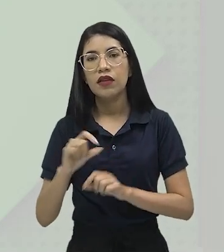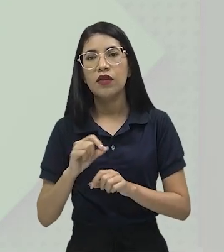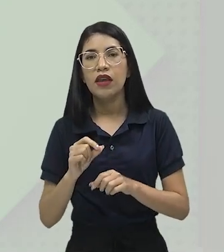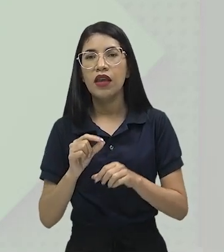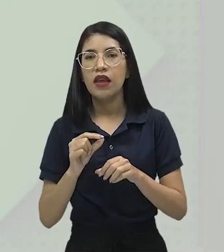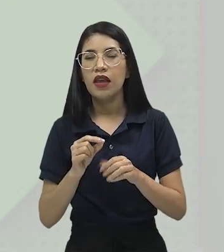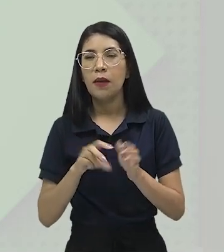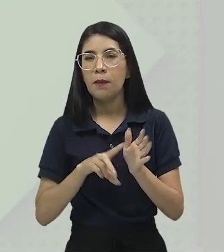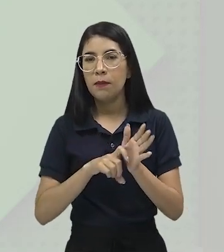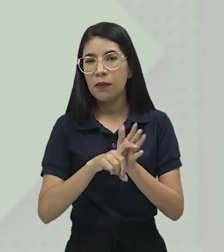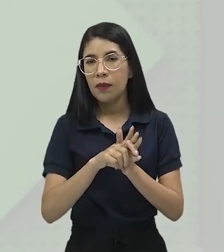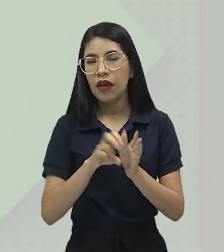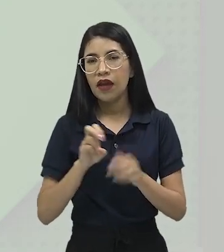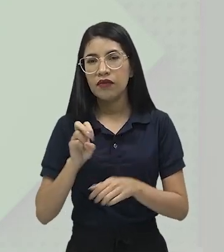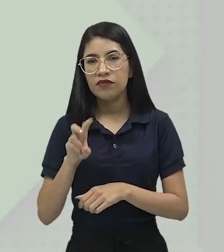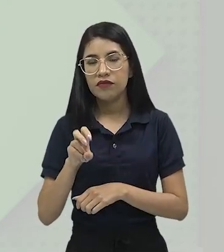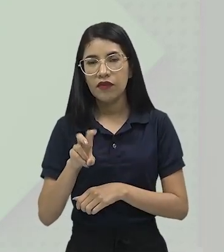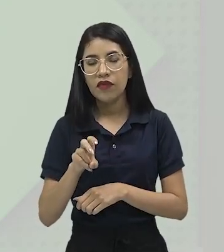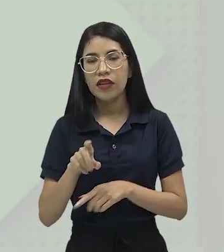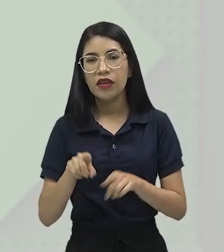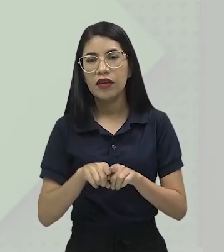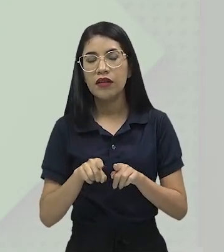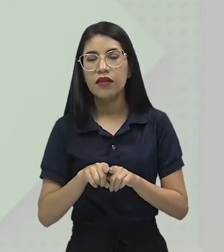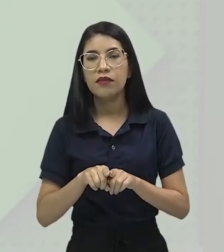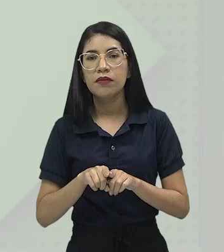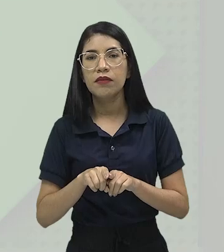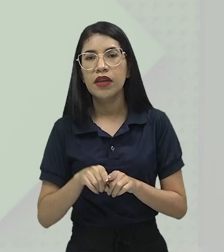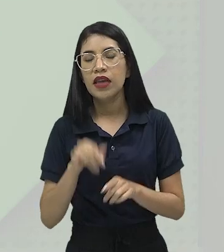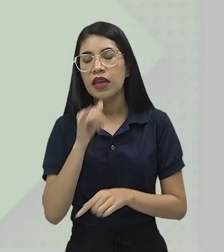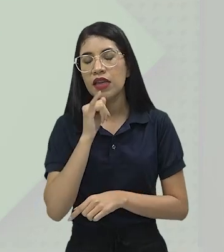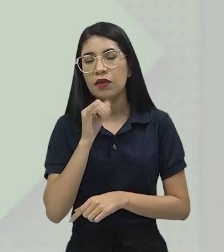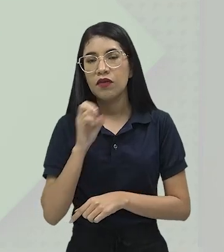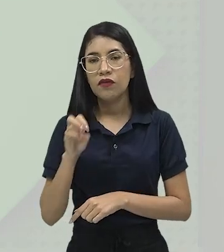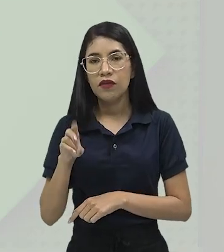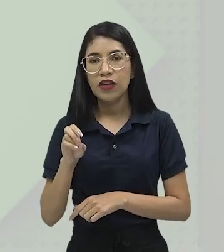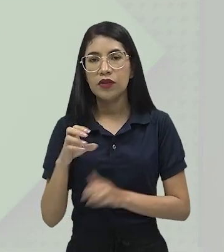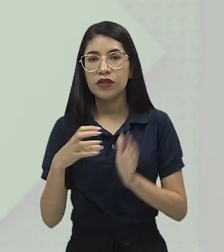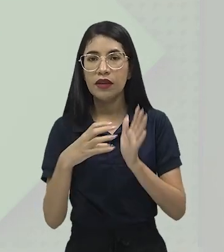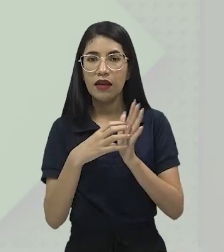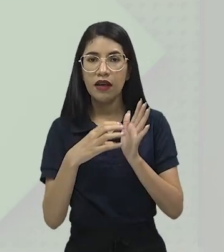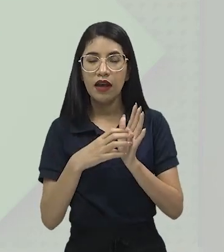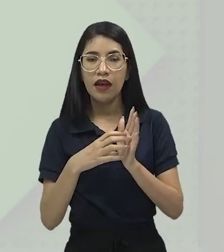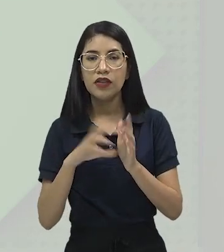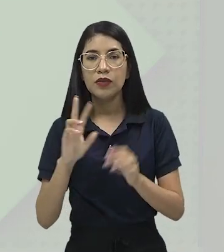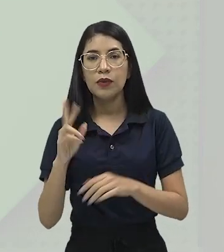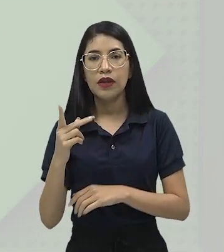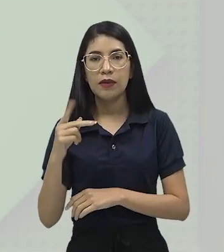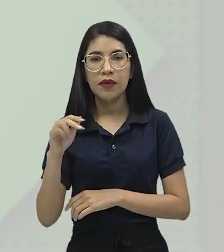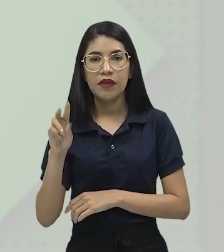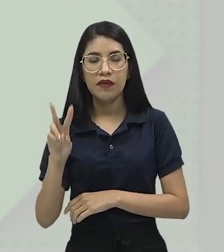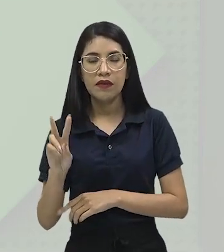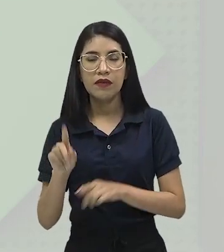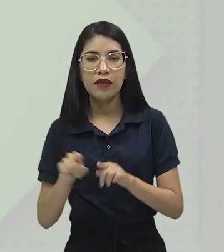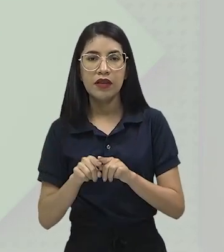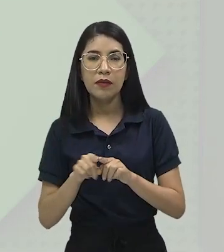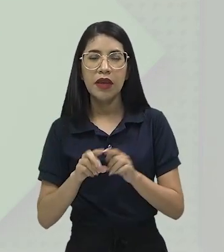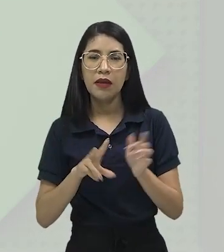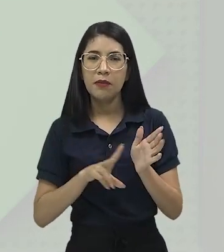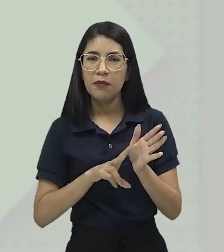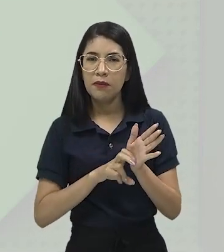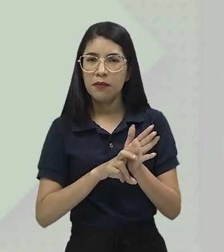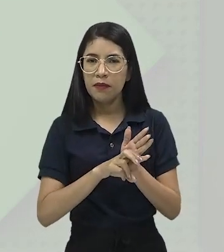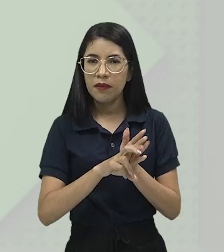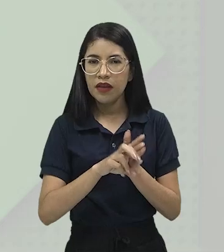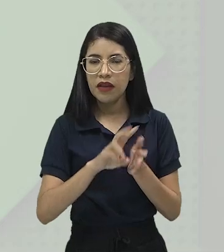alguns micro-organismos. Vírus causadores, por exemplo, da AIDS, do HPV. A gente viu aí também sobre bactérias